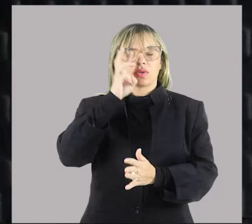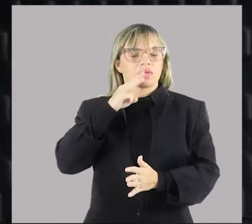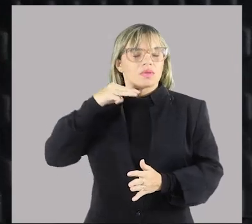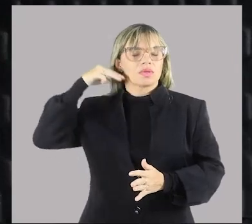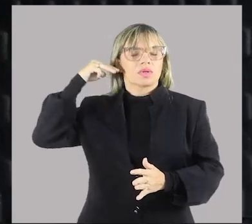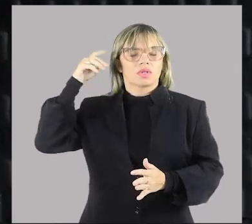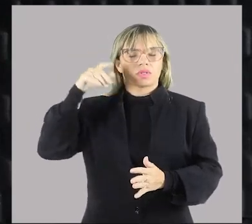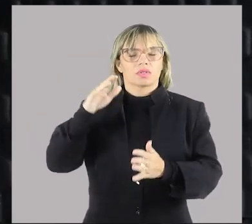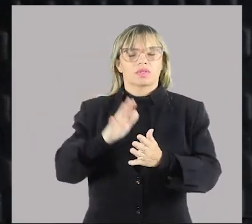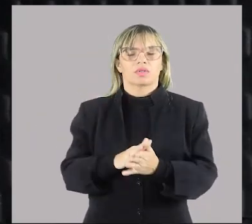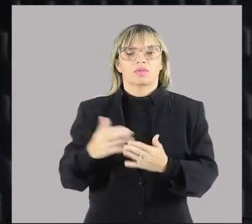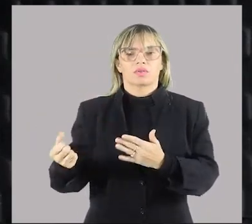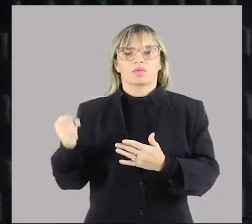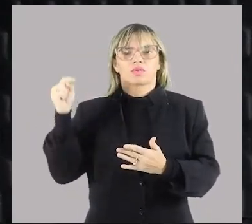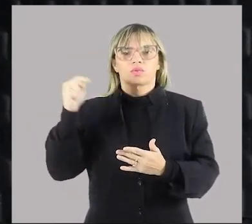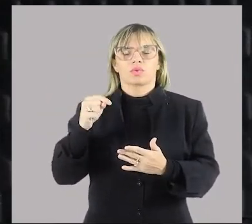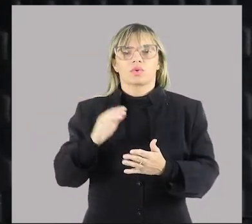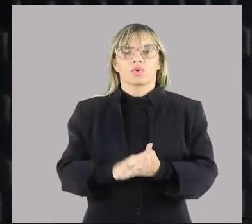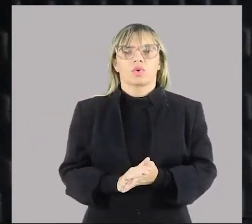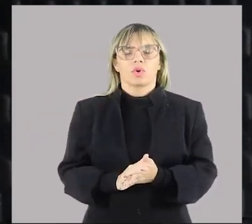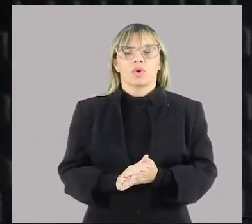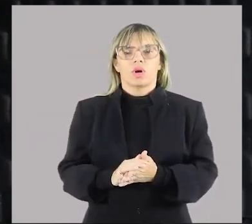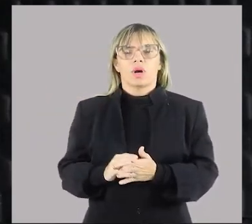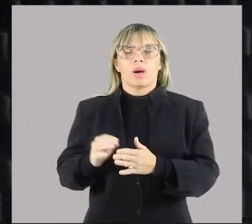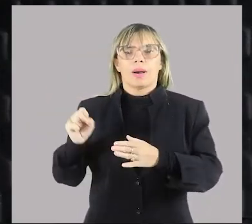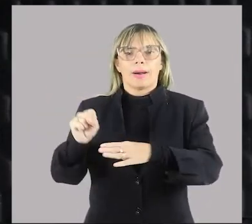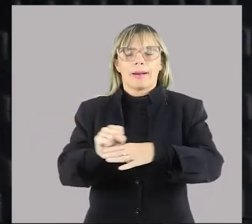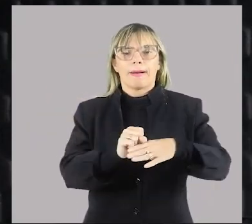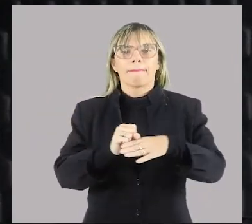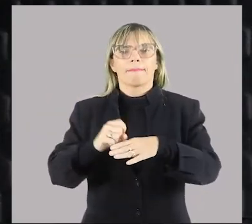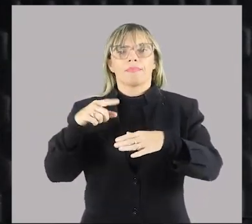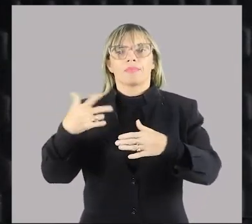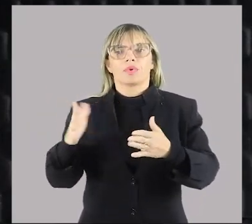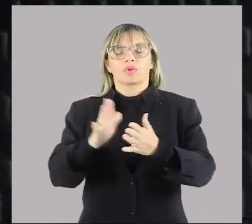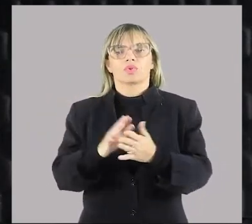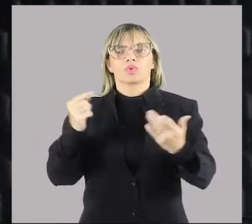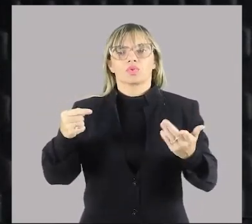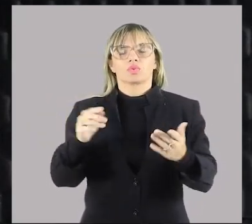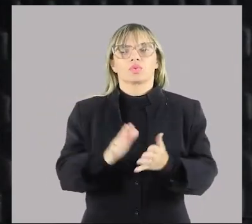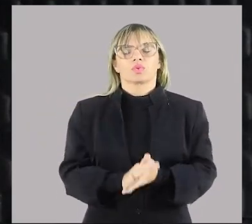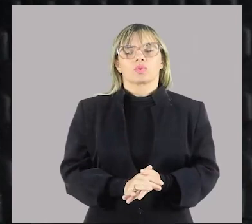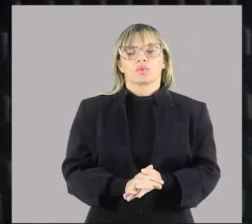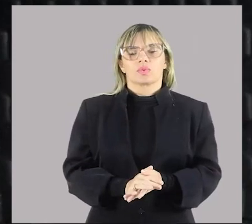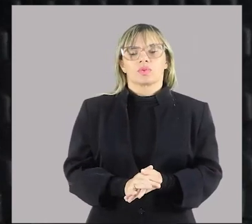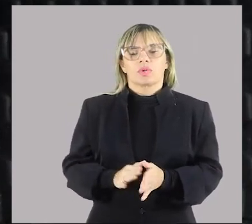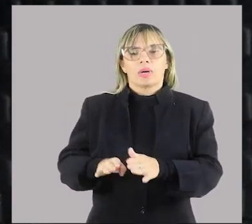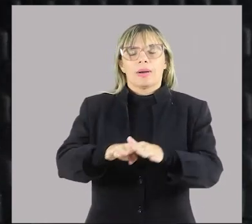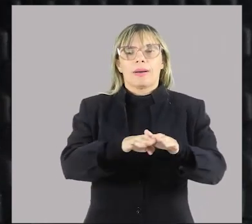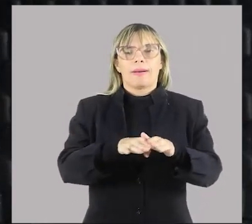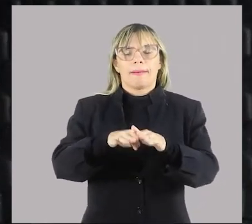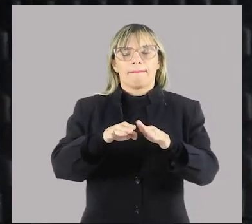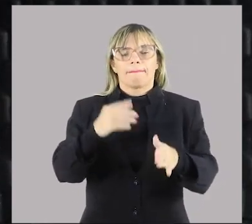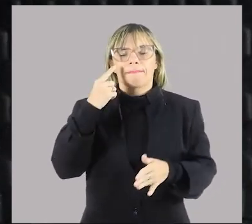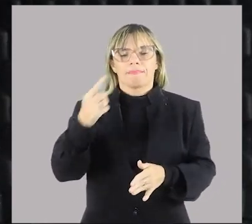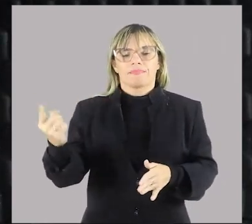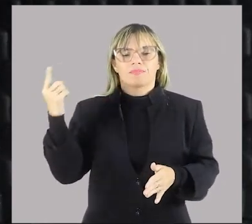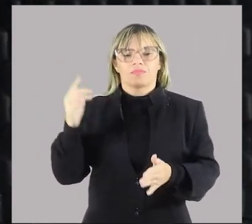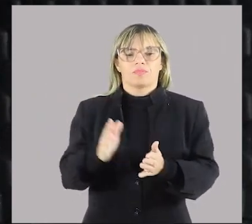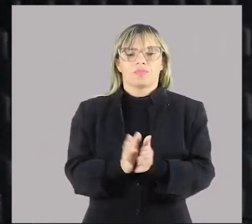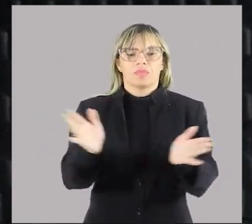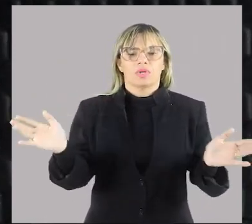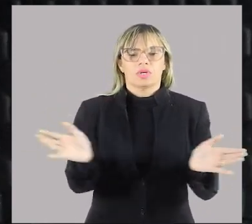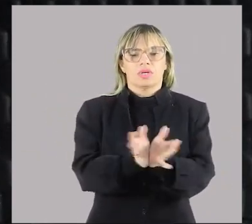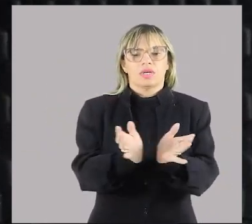esse operariado ele estava ali preso às ideias do anarcossindicalismo. E essa classe média é